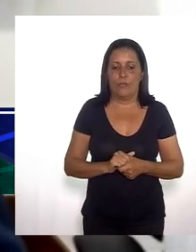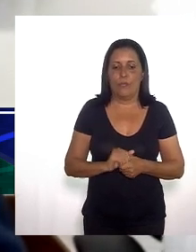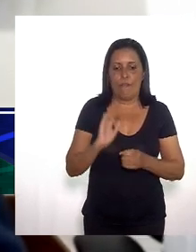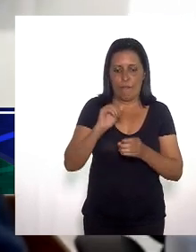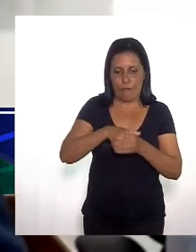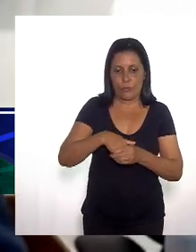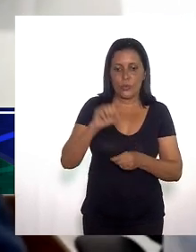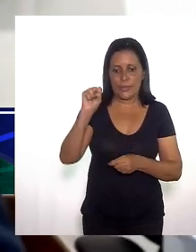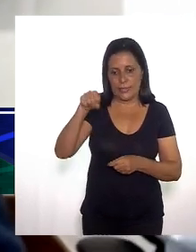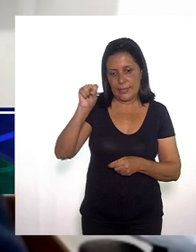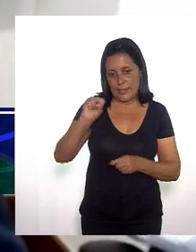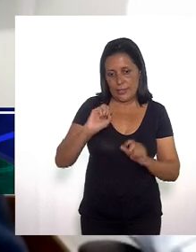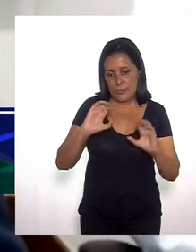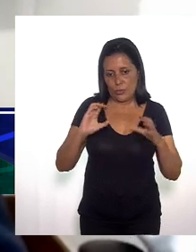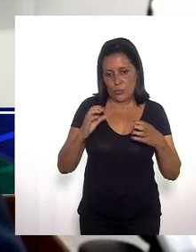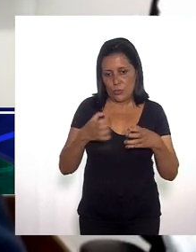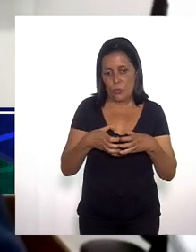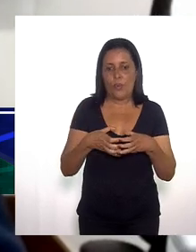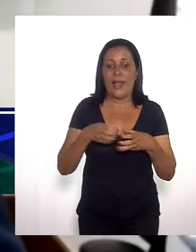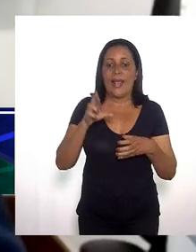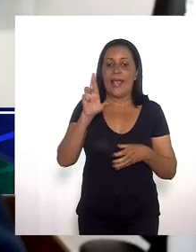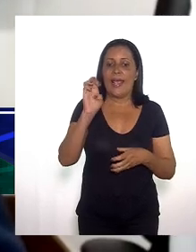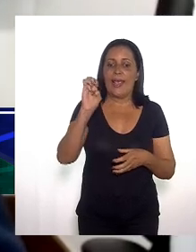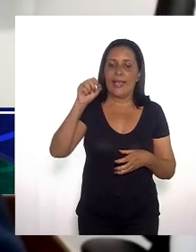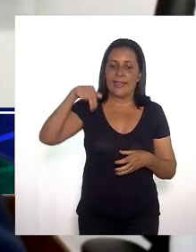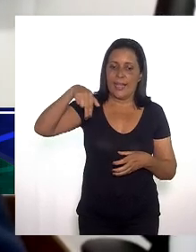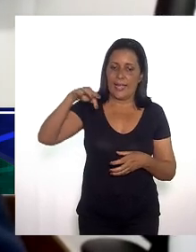Votou sim no grupo. Deputada Renata Souza.